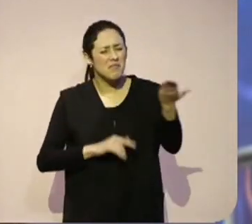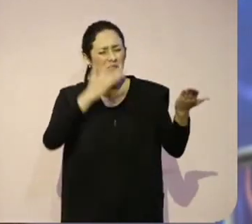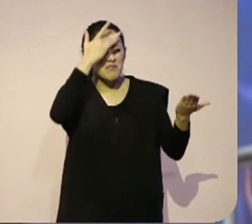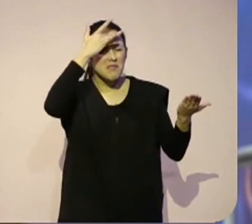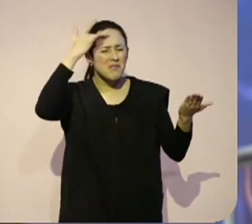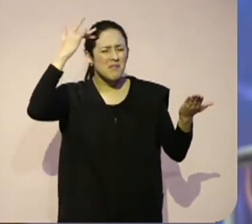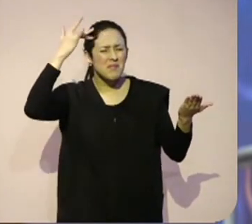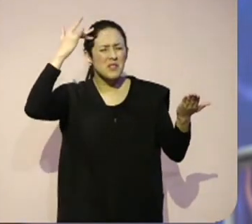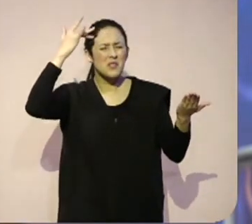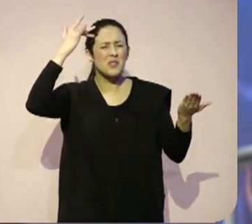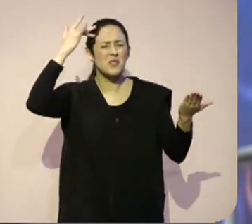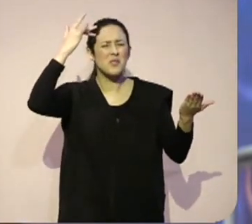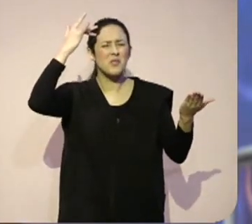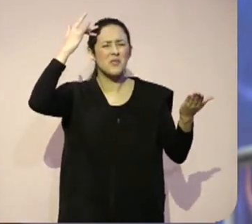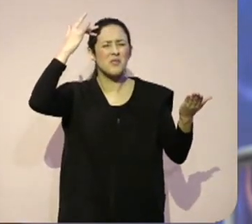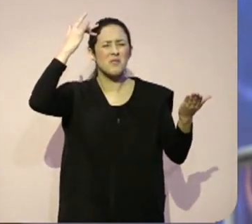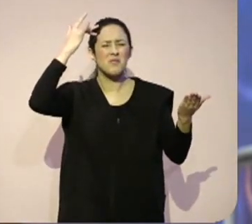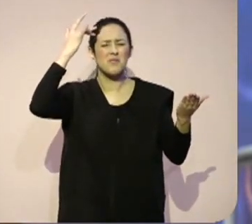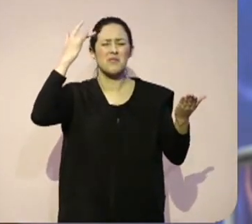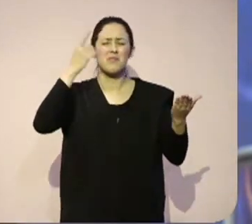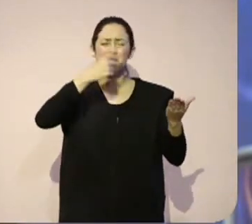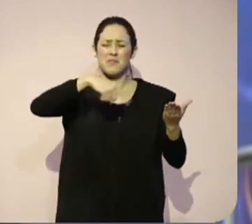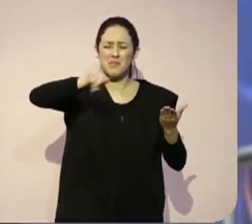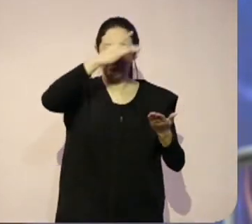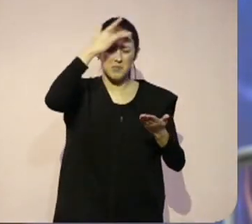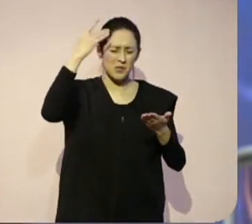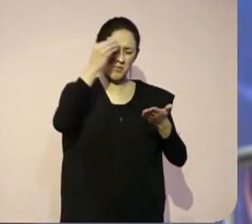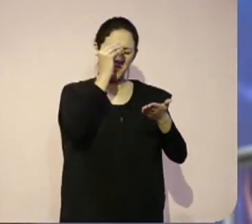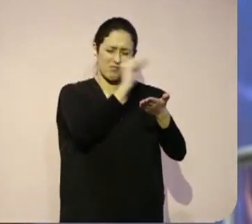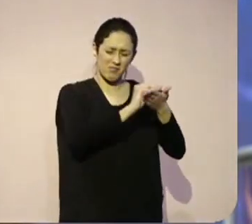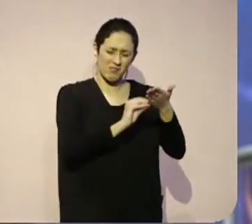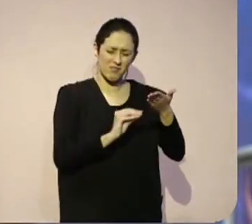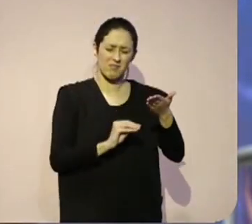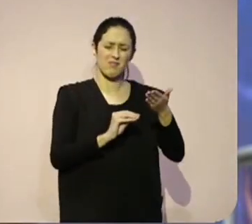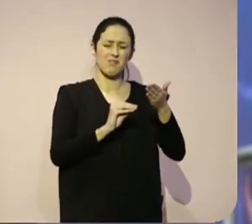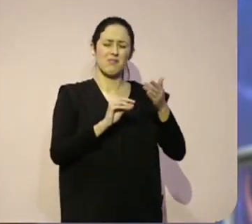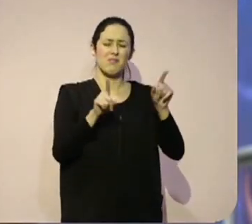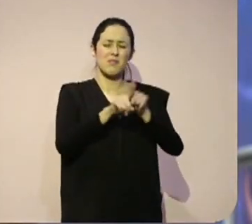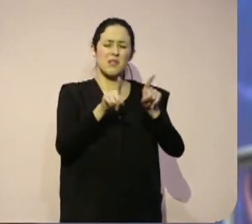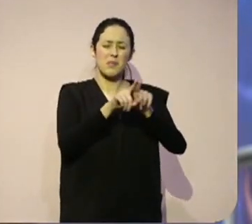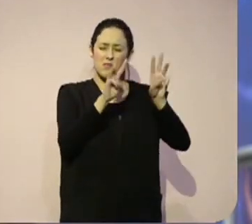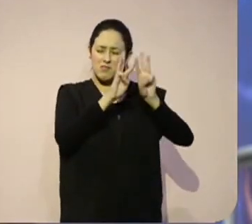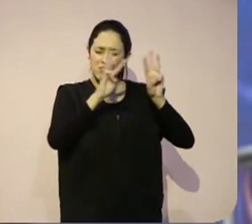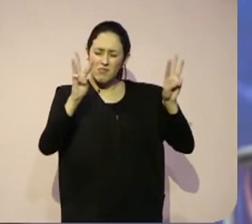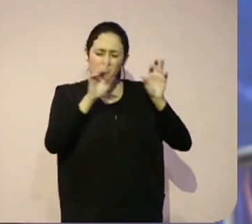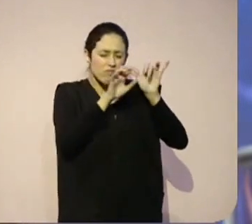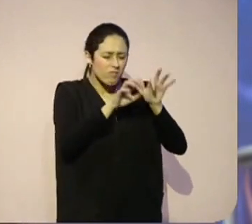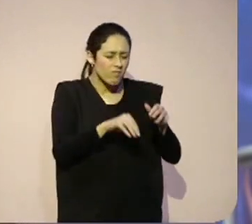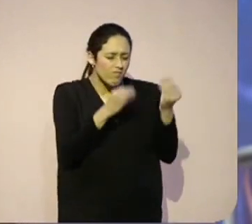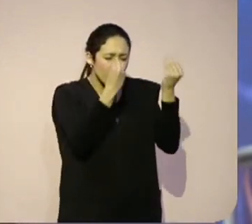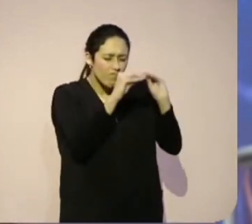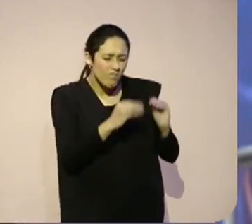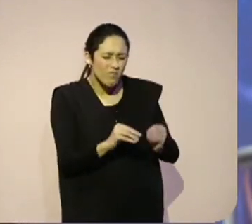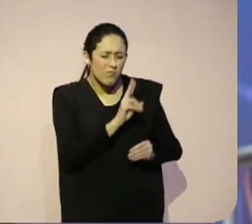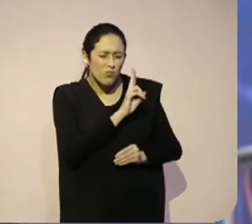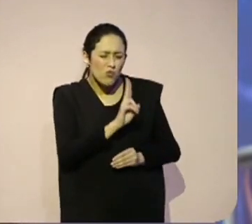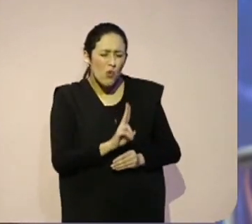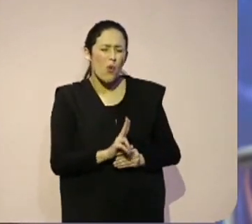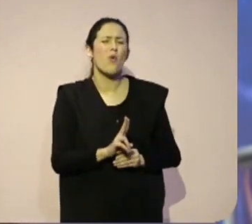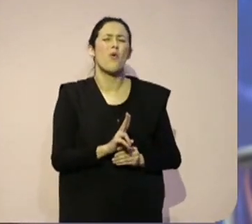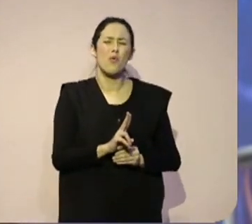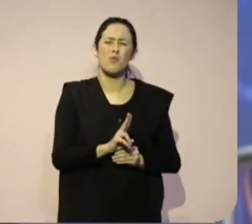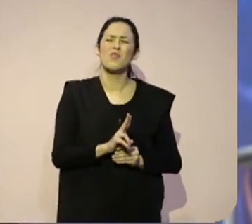mãos, esses que estão agora preenchendo também esse cadastro, que o Senhor receba essas